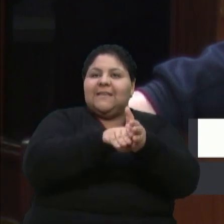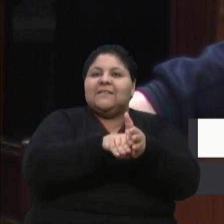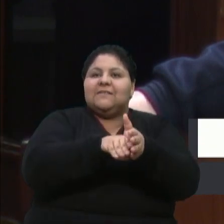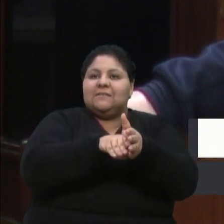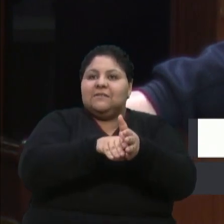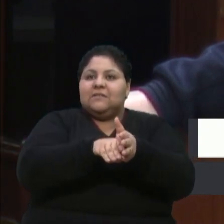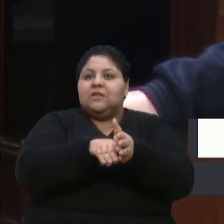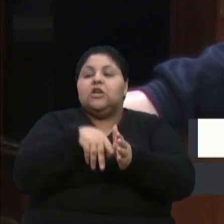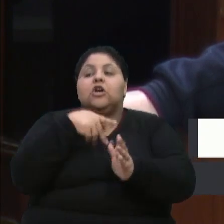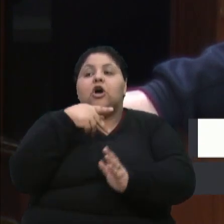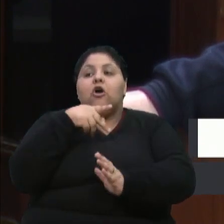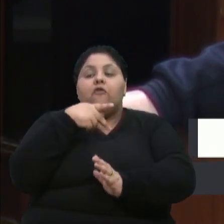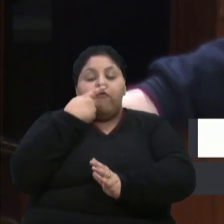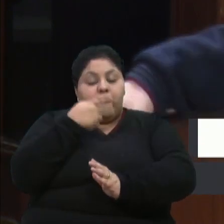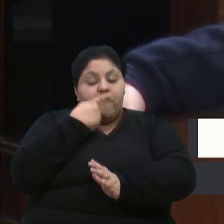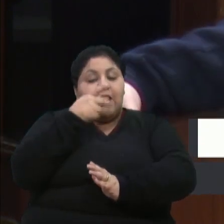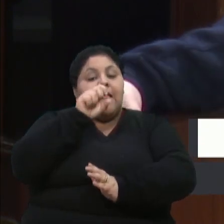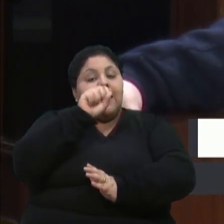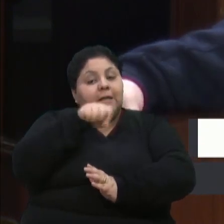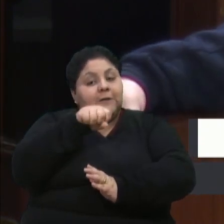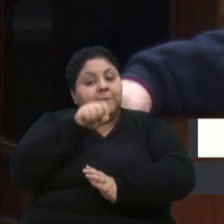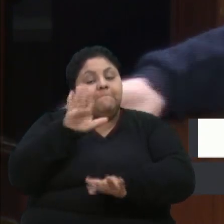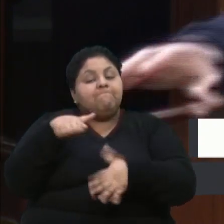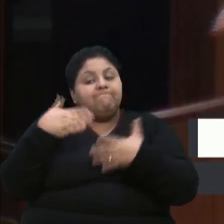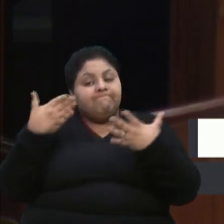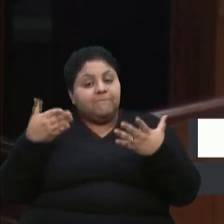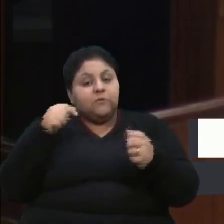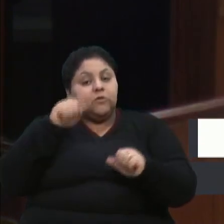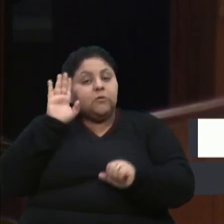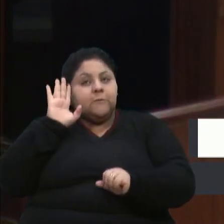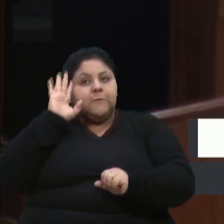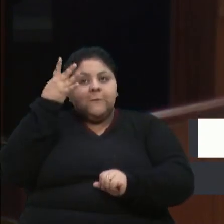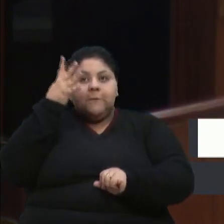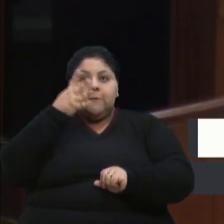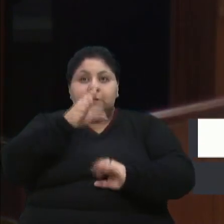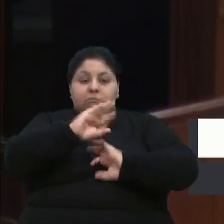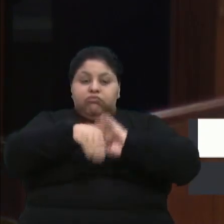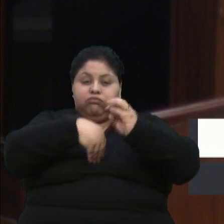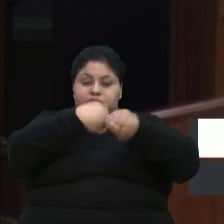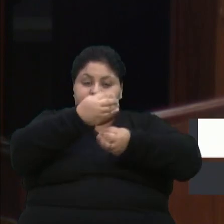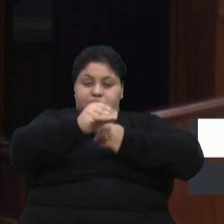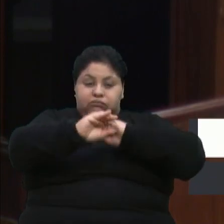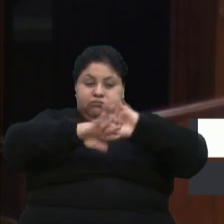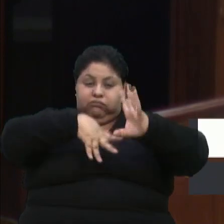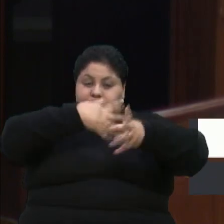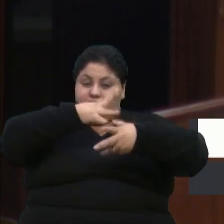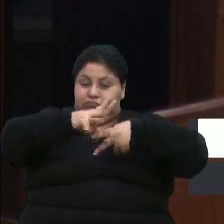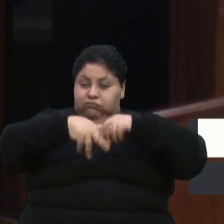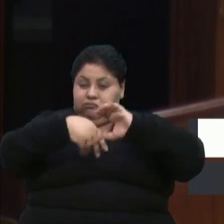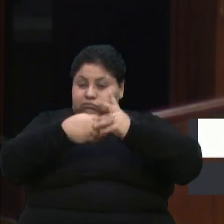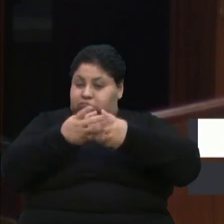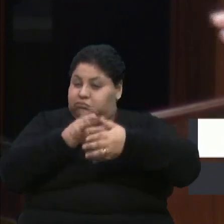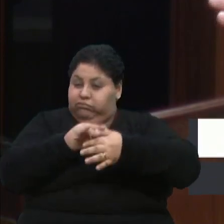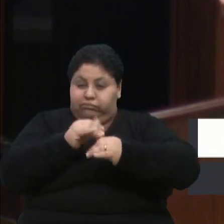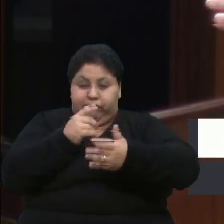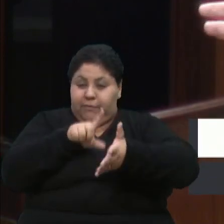isso. Então, aquilo ali, o que aconteceu, vereador Scalco? Se enrolou tanto, se embolou, que daqui a pouco ninguém mais